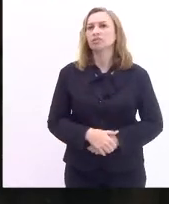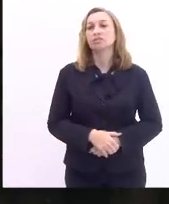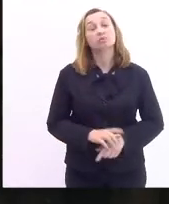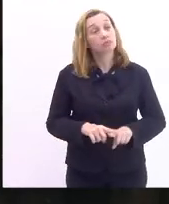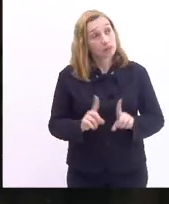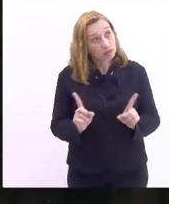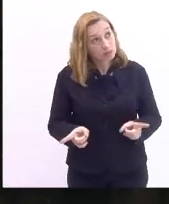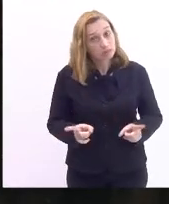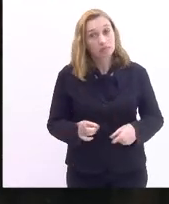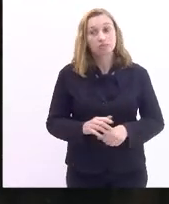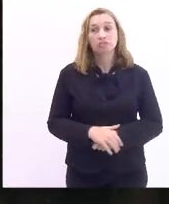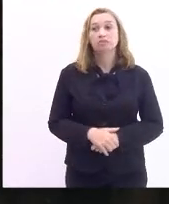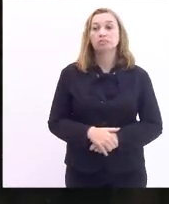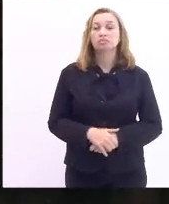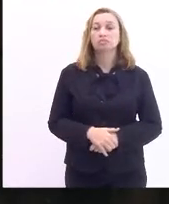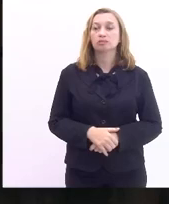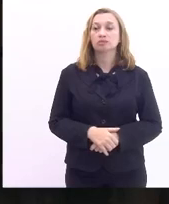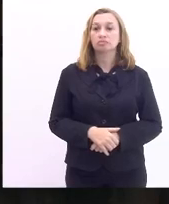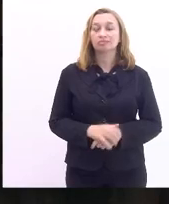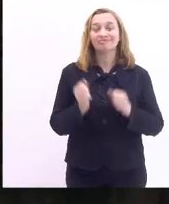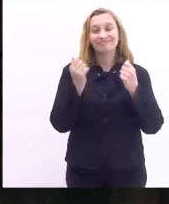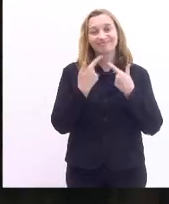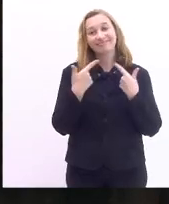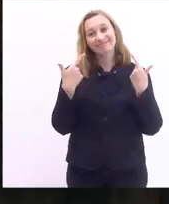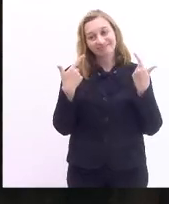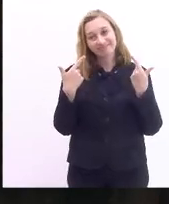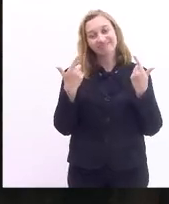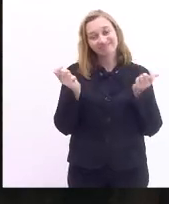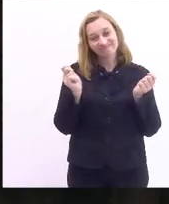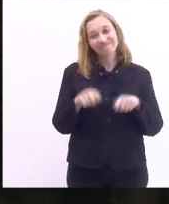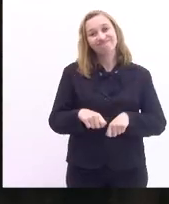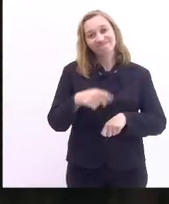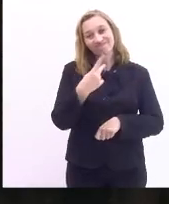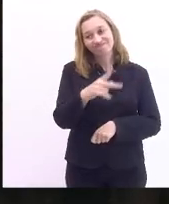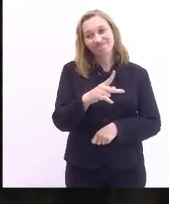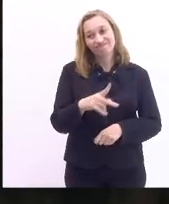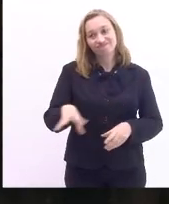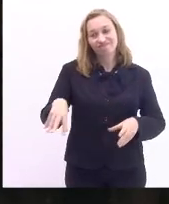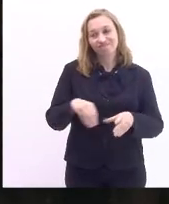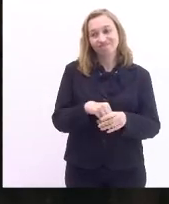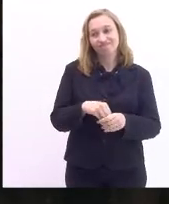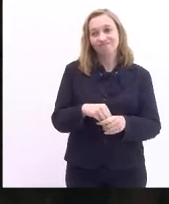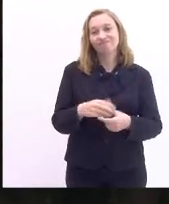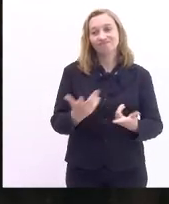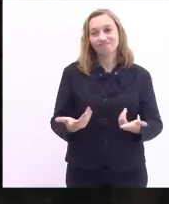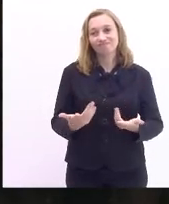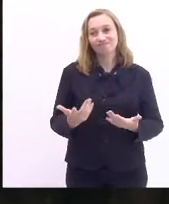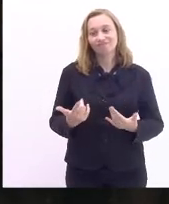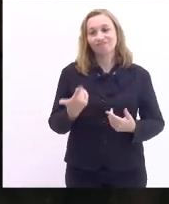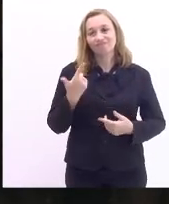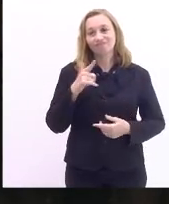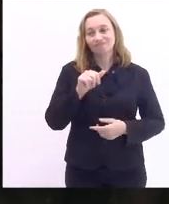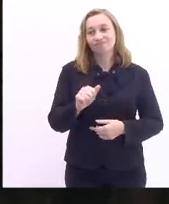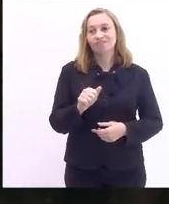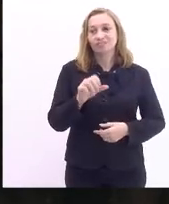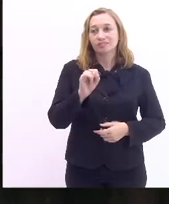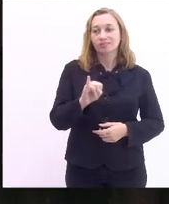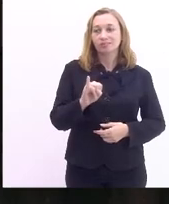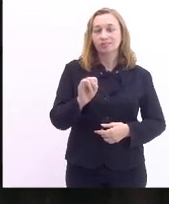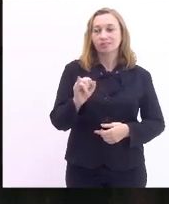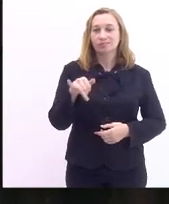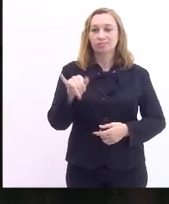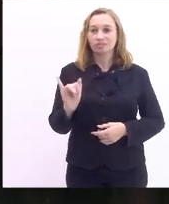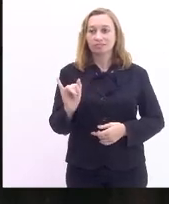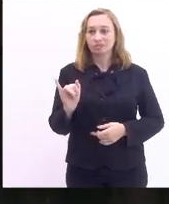mais a abertura o sorriso a capacidade dele de agregar me conquistou a minha homenagem a um ser Ney